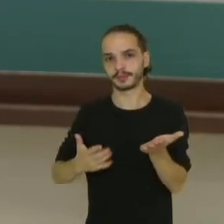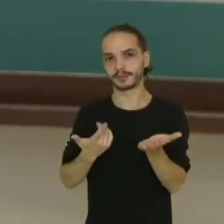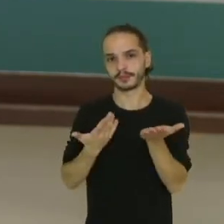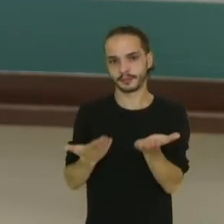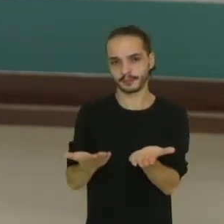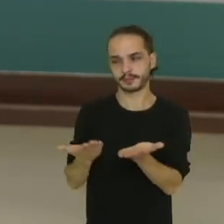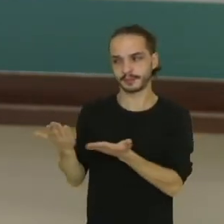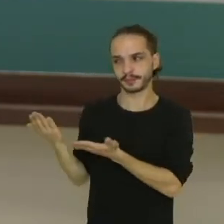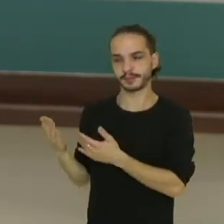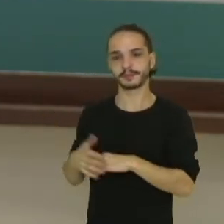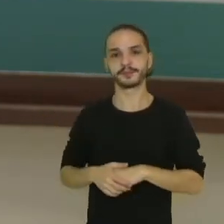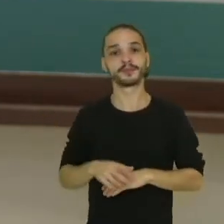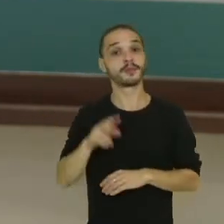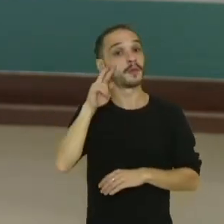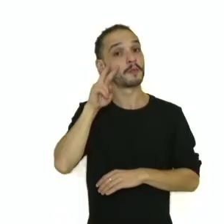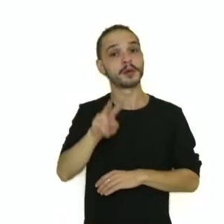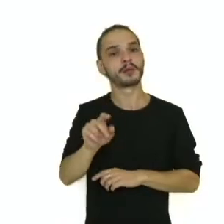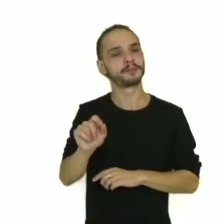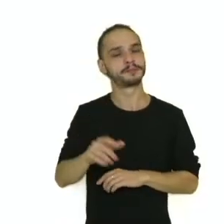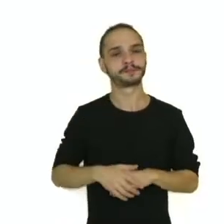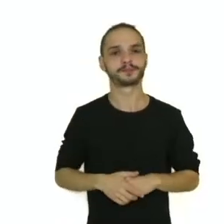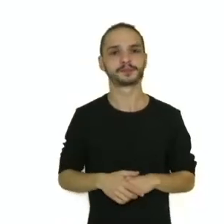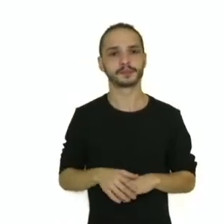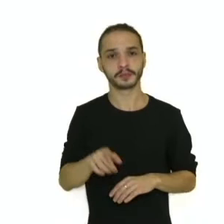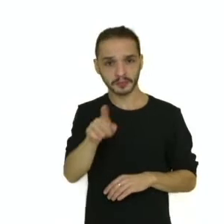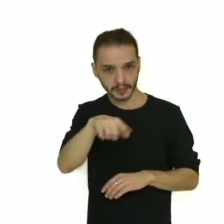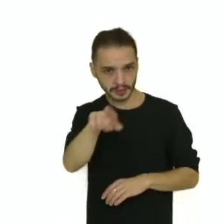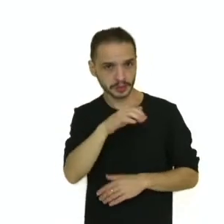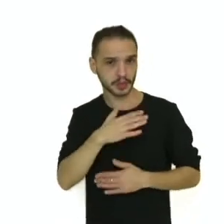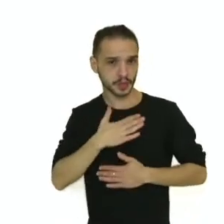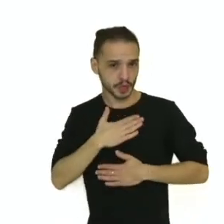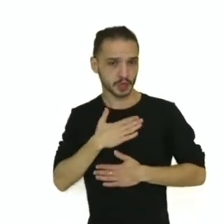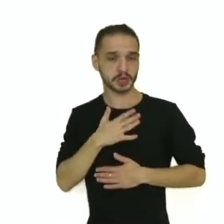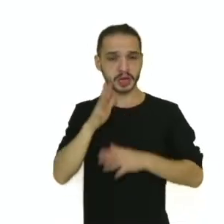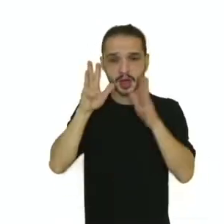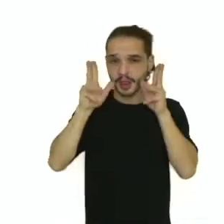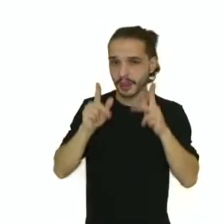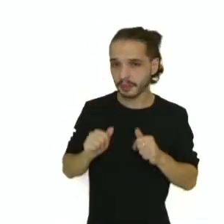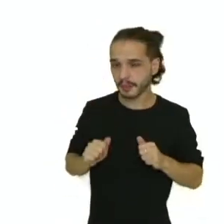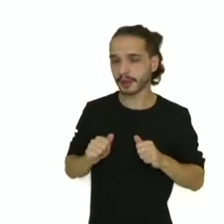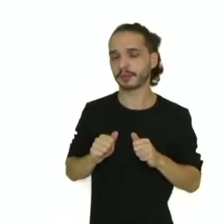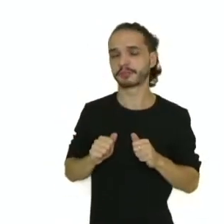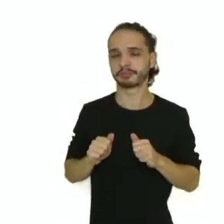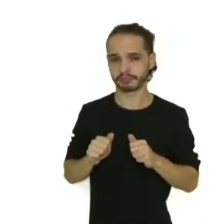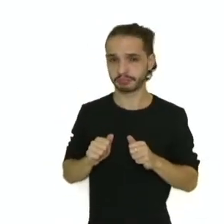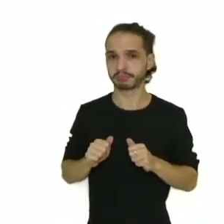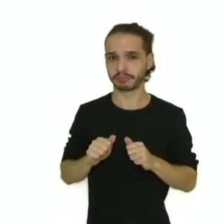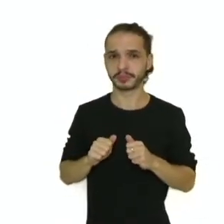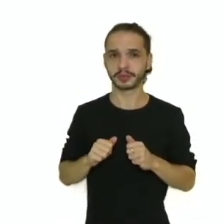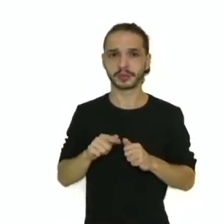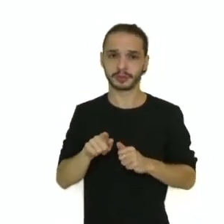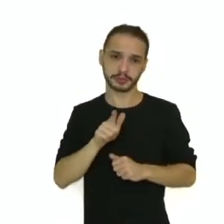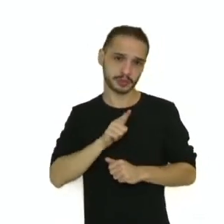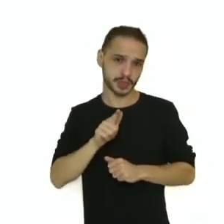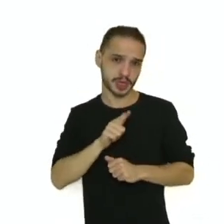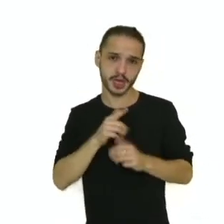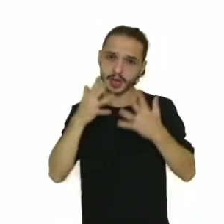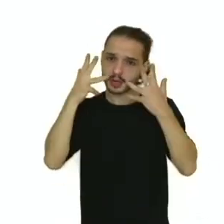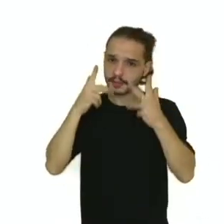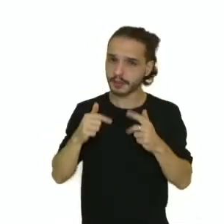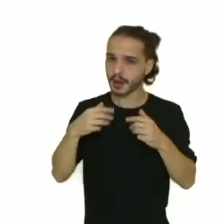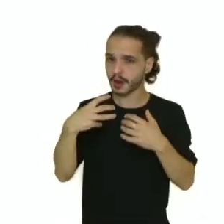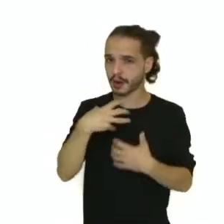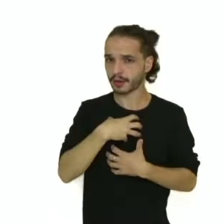Então vamos ler o enunciado. Você deve gostar de animais, provavelmente, e deve ter animaizinhos de